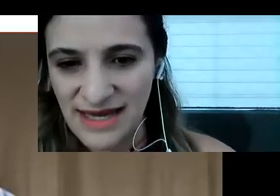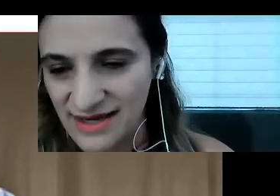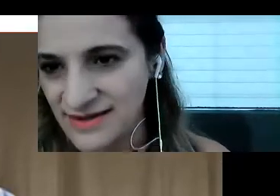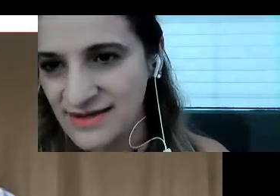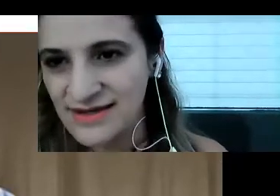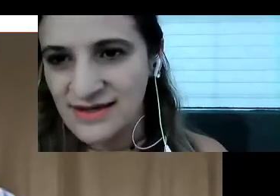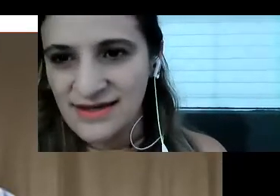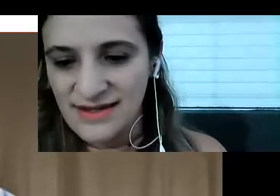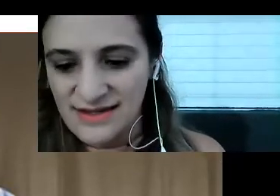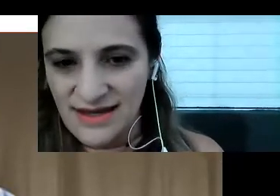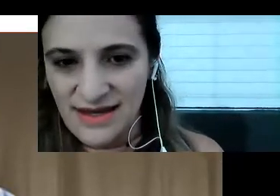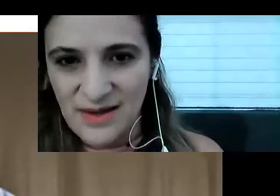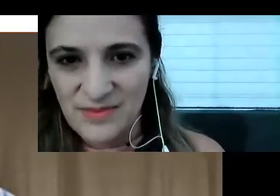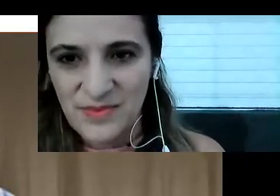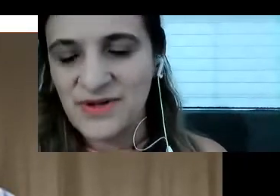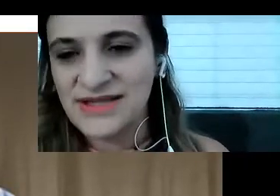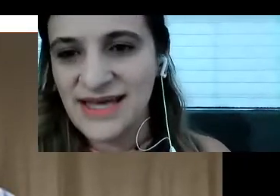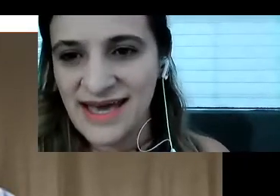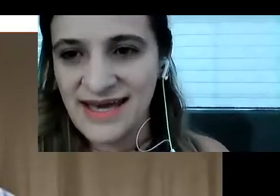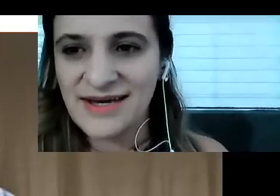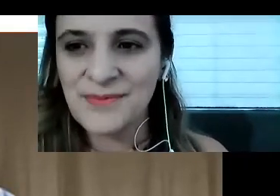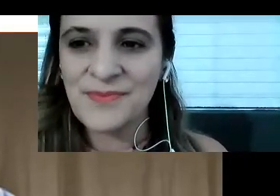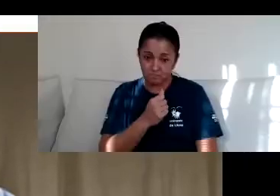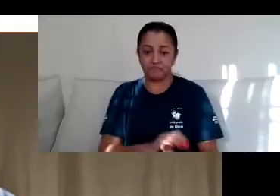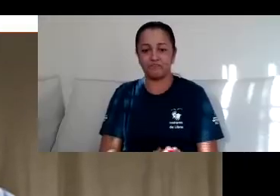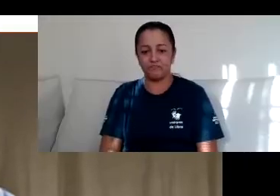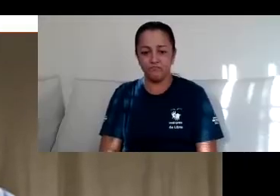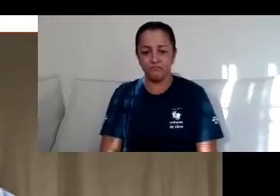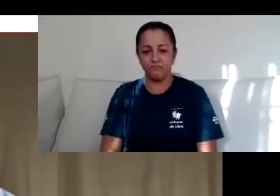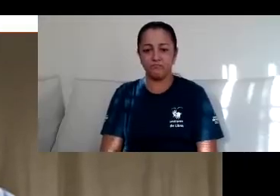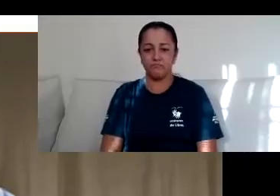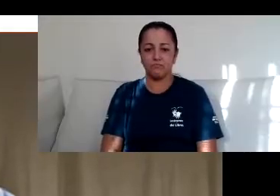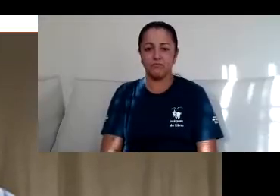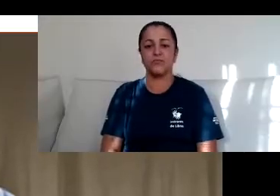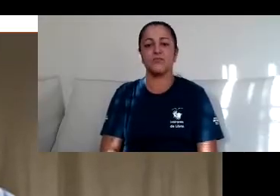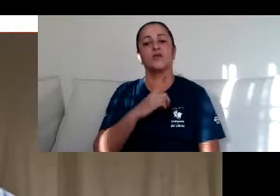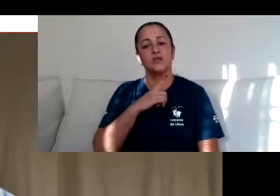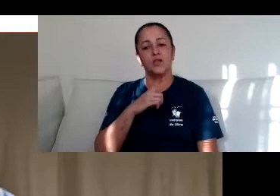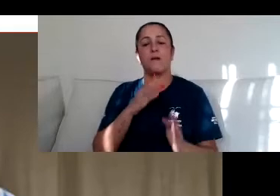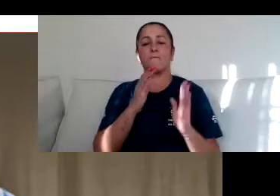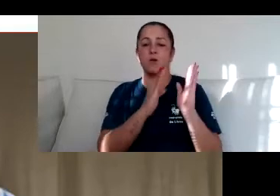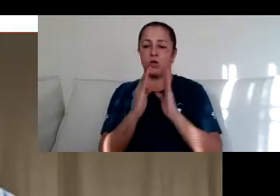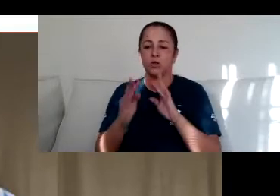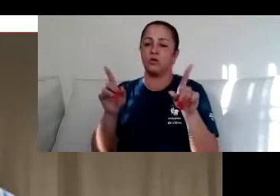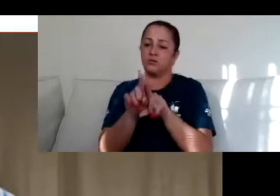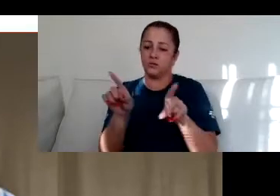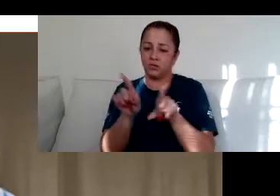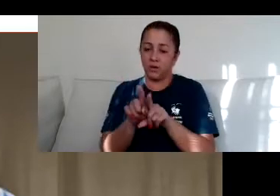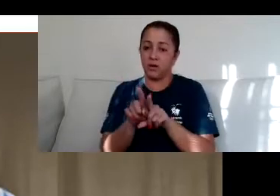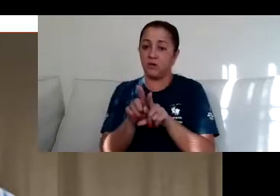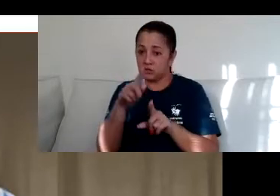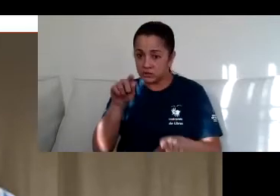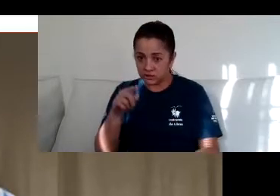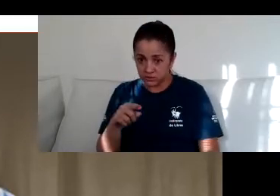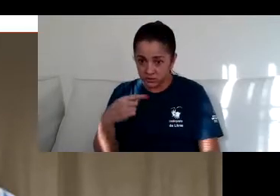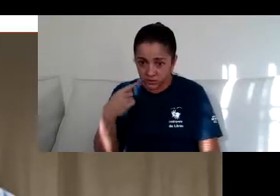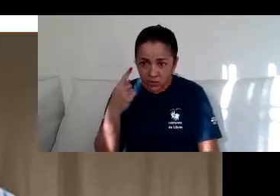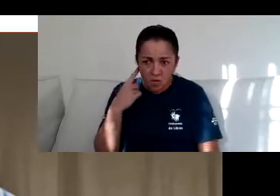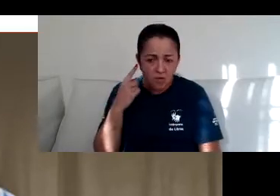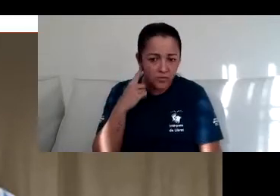funcionários da biblioteca e da comunidade estivessem. Vocês estão me ouvindo?